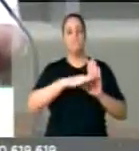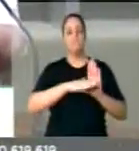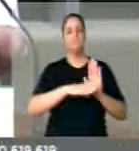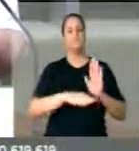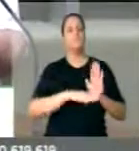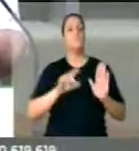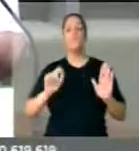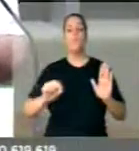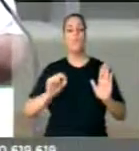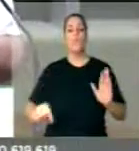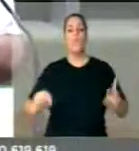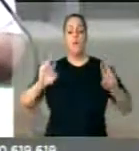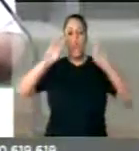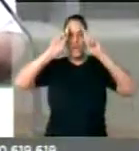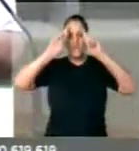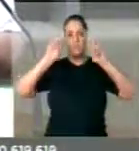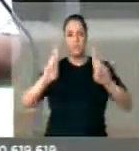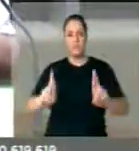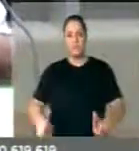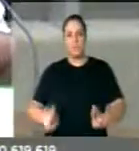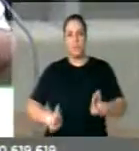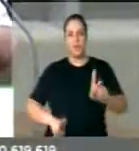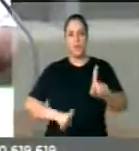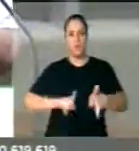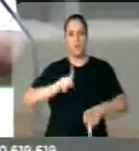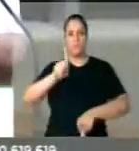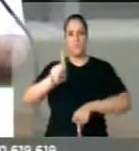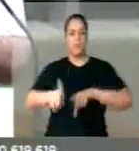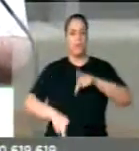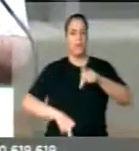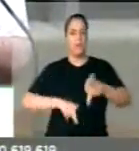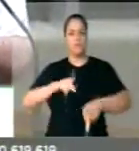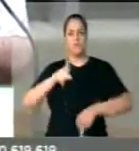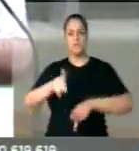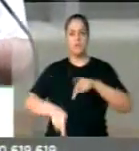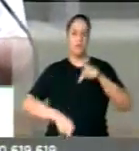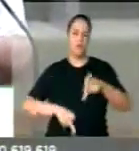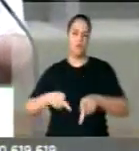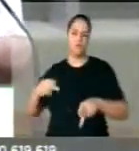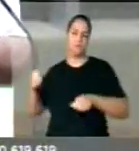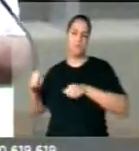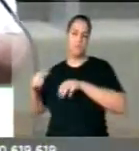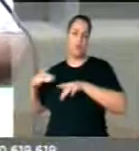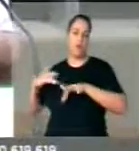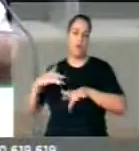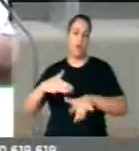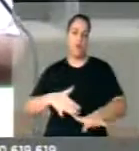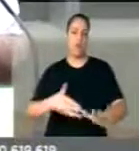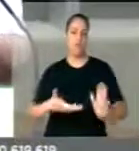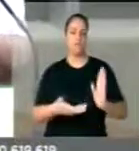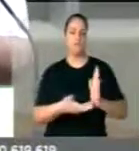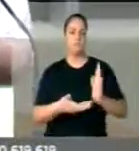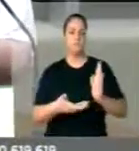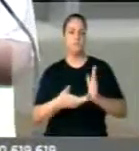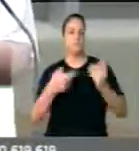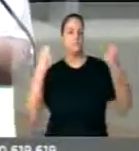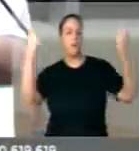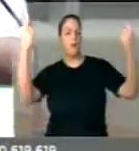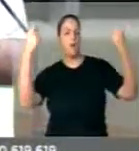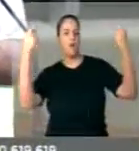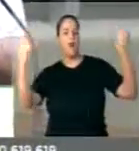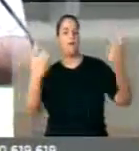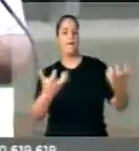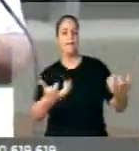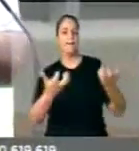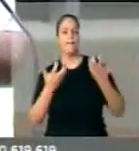respeitar os movimentos e manifestações que comparecem à Câmara e querem ser ouvidos pelos deputados e